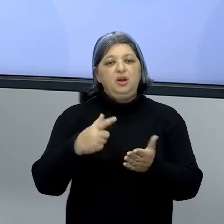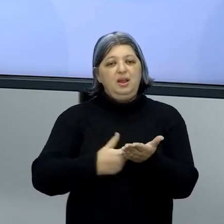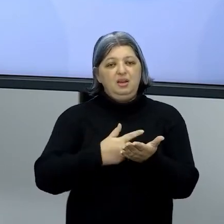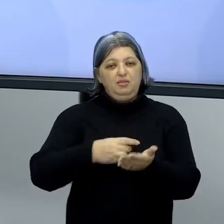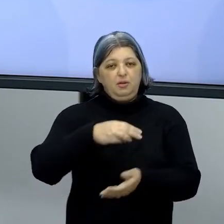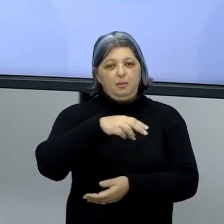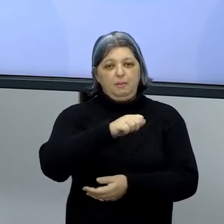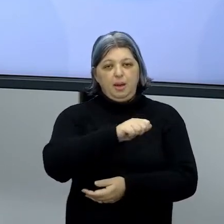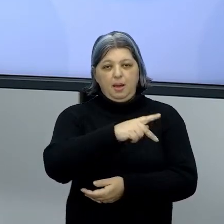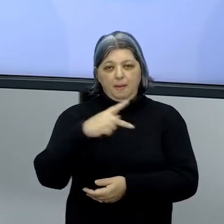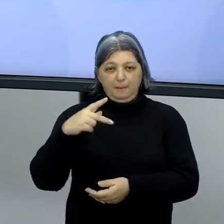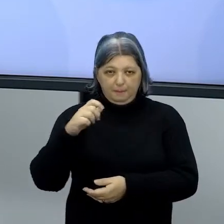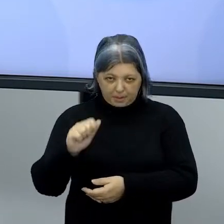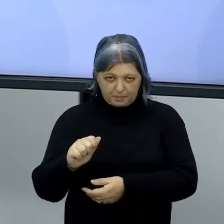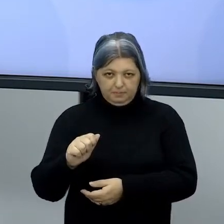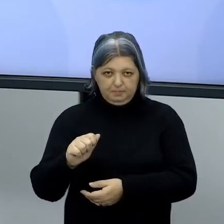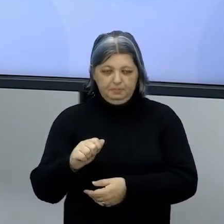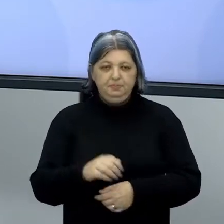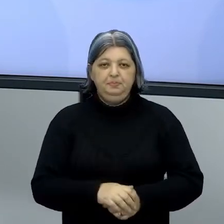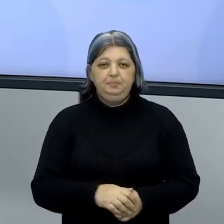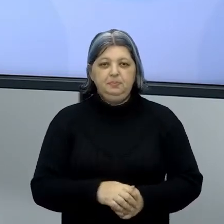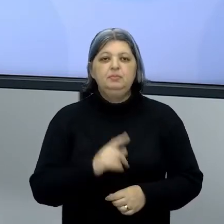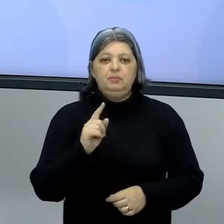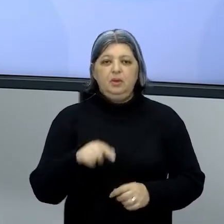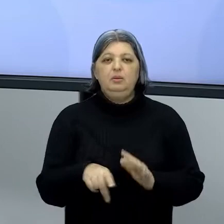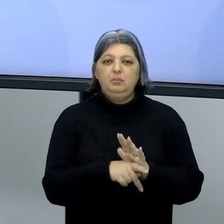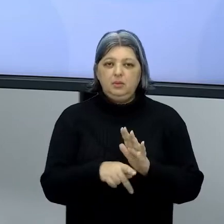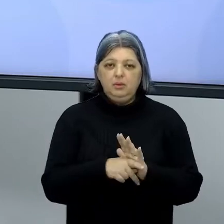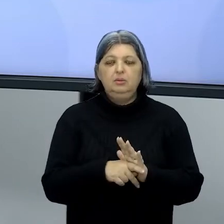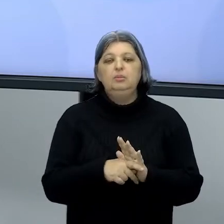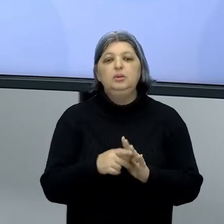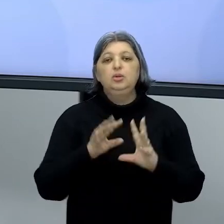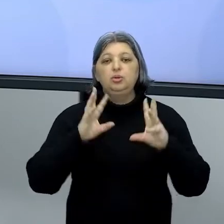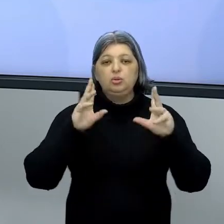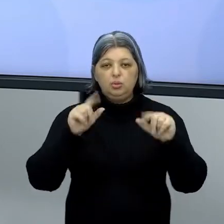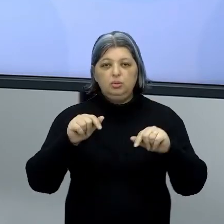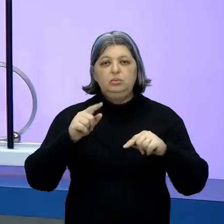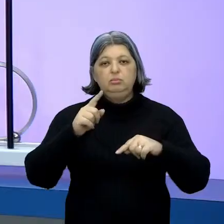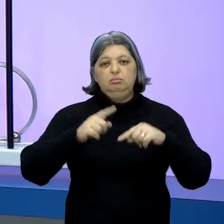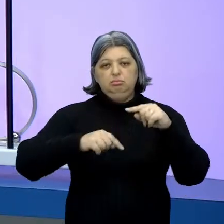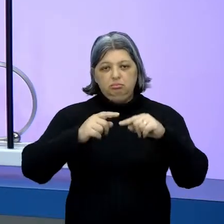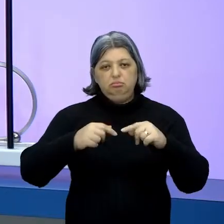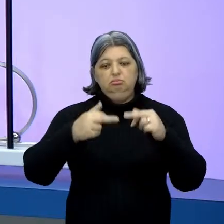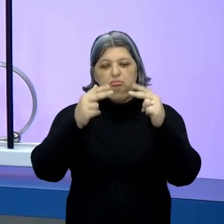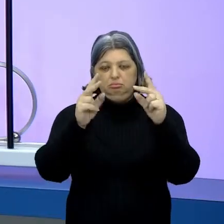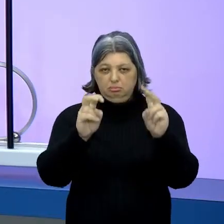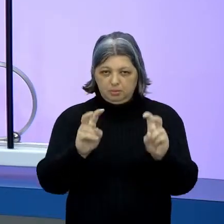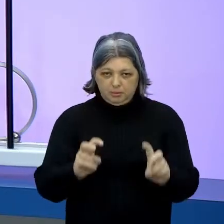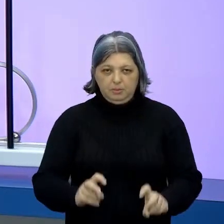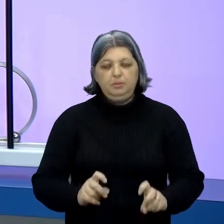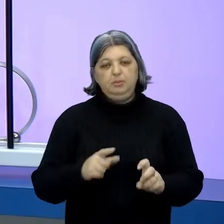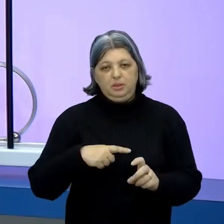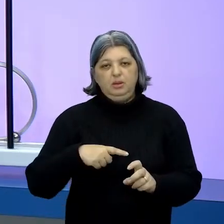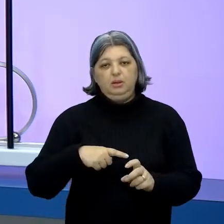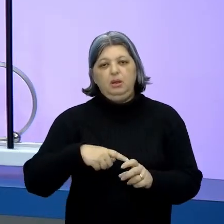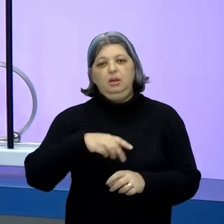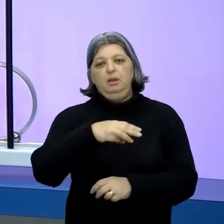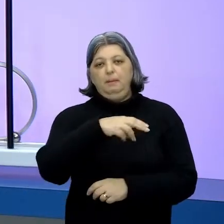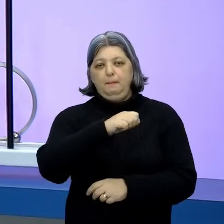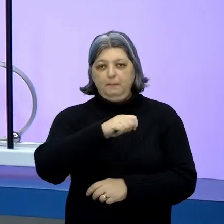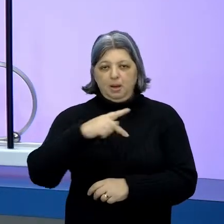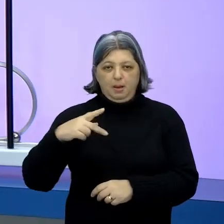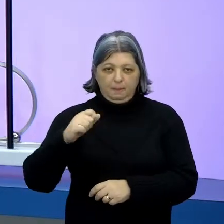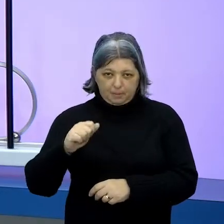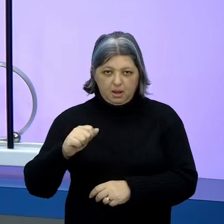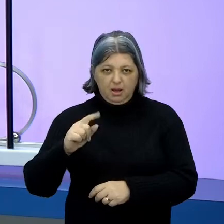ao Planejamento e Aprofundamento, é isso. Todos os componentes têm um mapa. Exatamente, todos os componentes têm um mapa, né? E